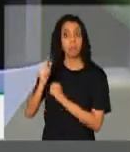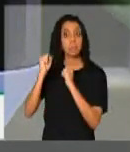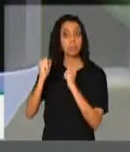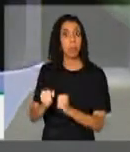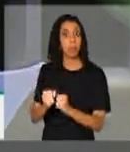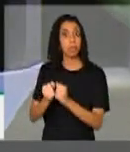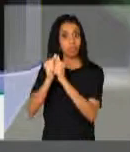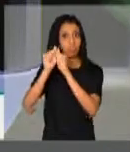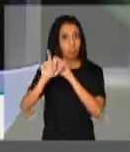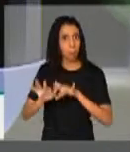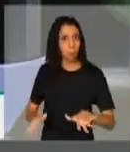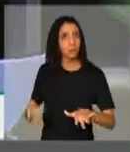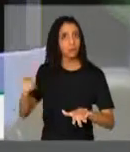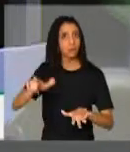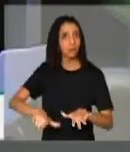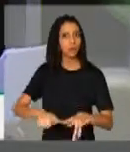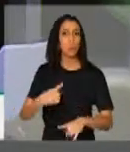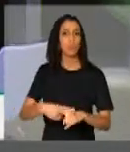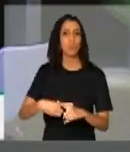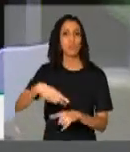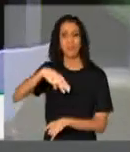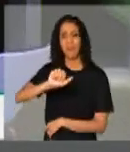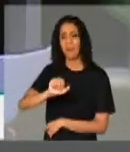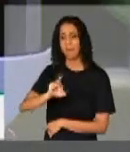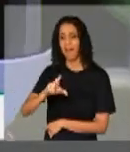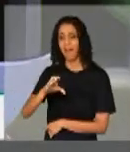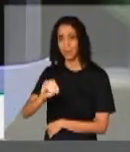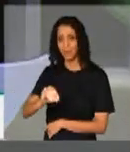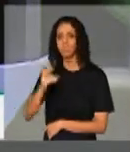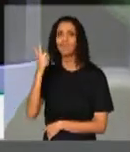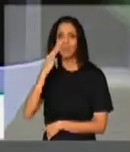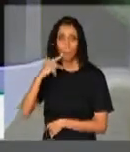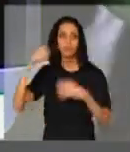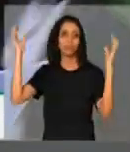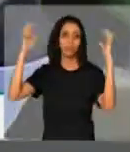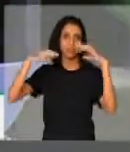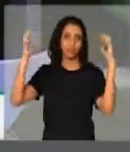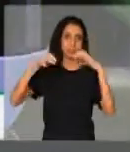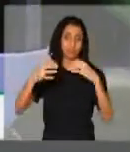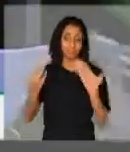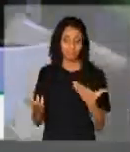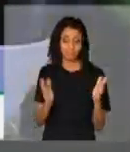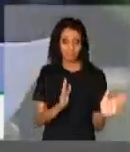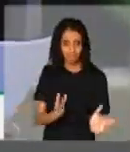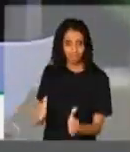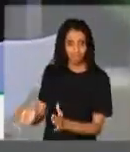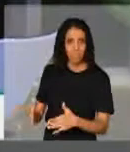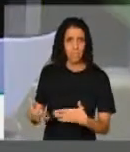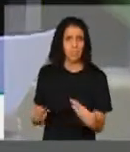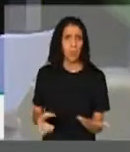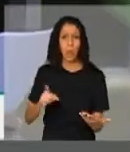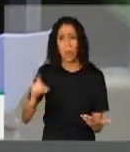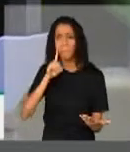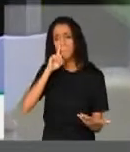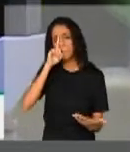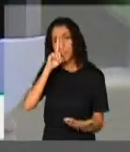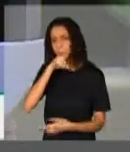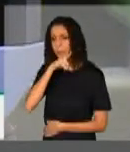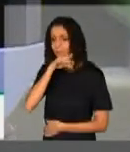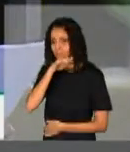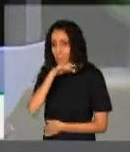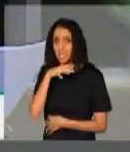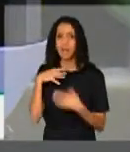pois o mês de março faz parte do período com os altos índices pluviométricos da região enfim a situação é insalubre e